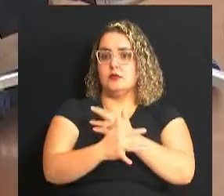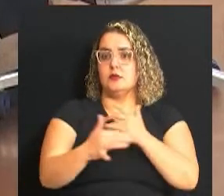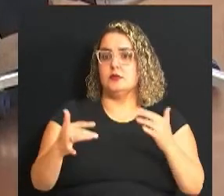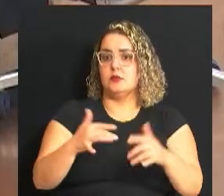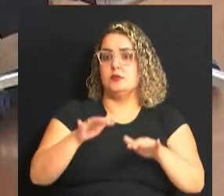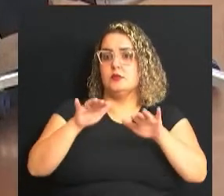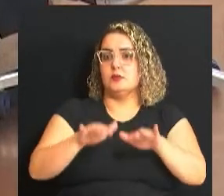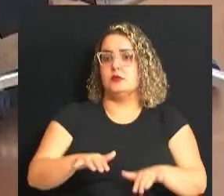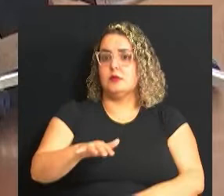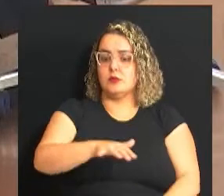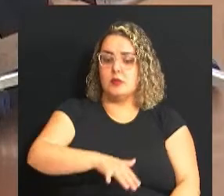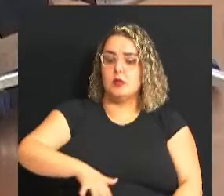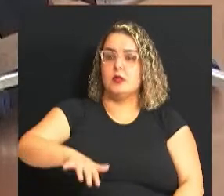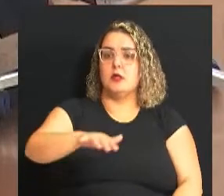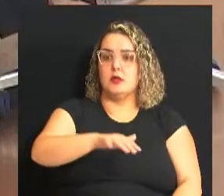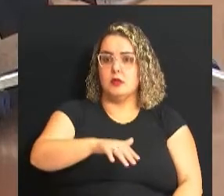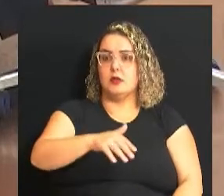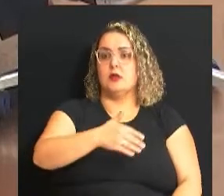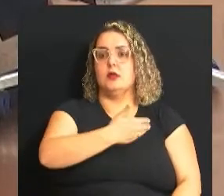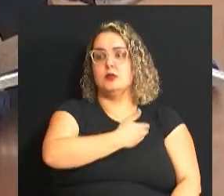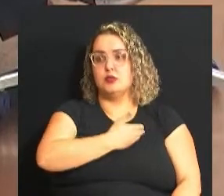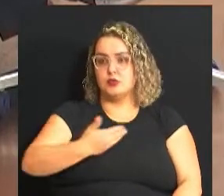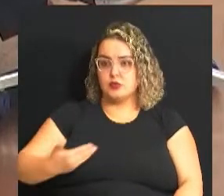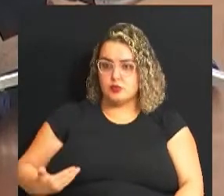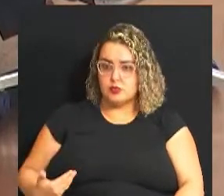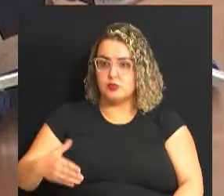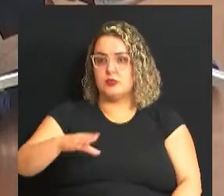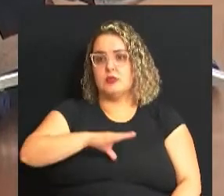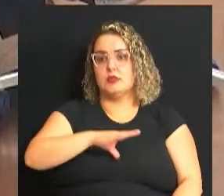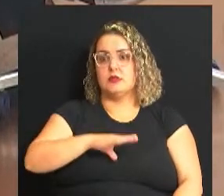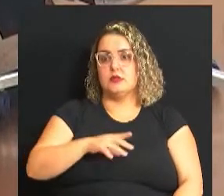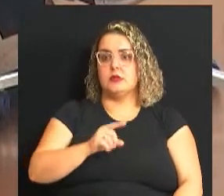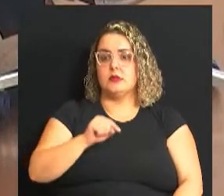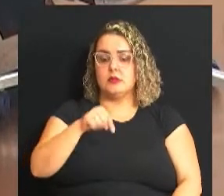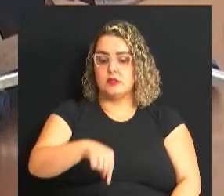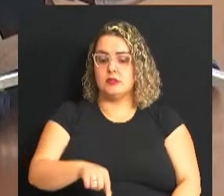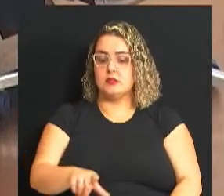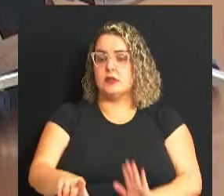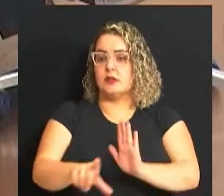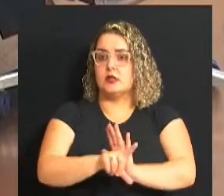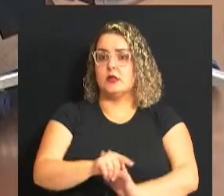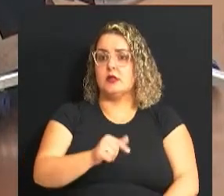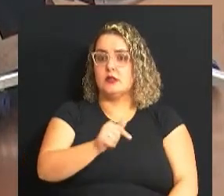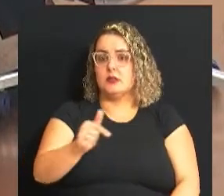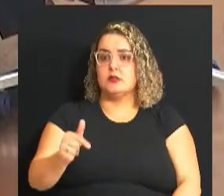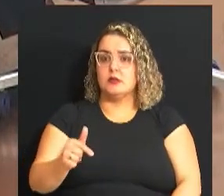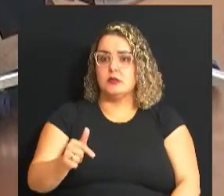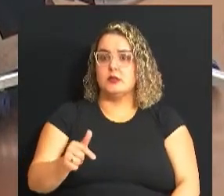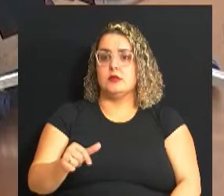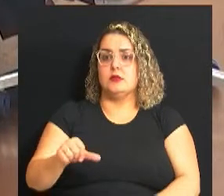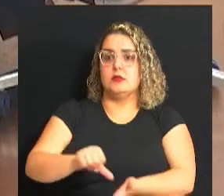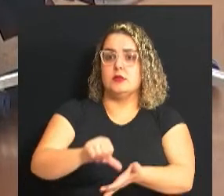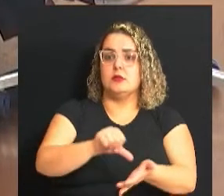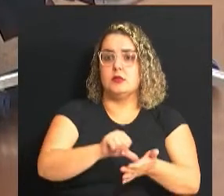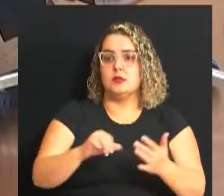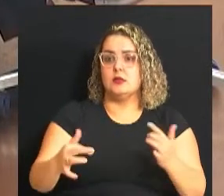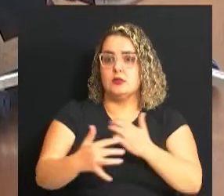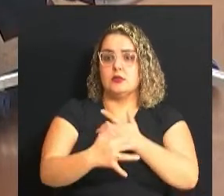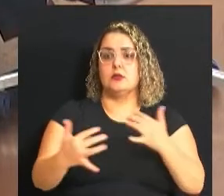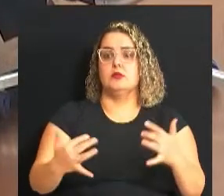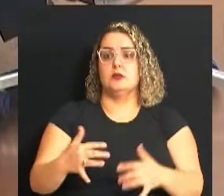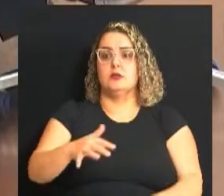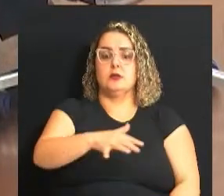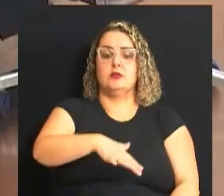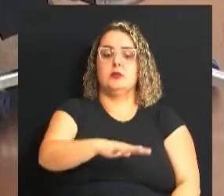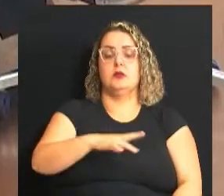em áreas públicas municipais. Então, essa lei não atinge os núcleos urbanos instalados em áreas